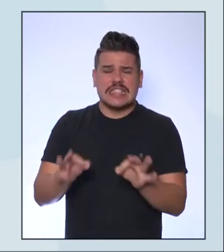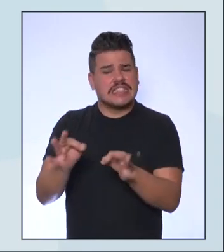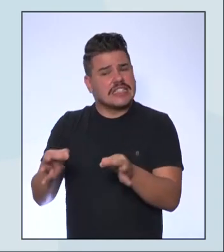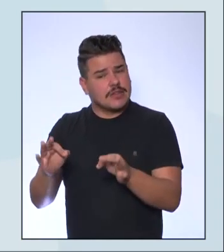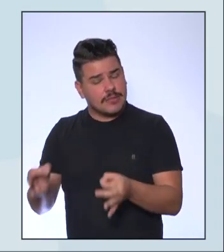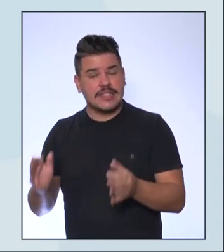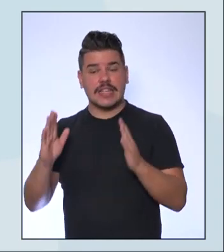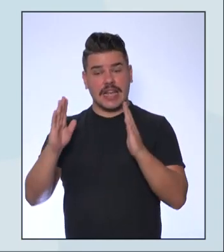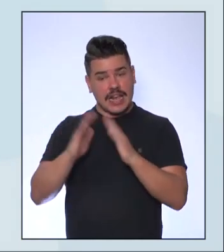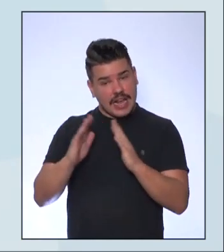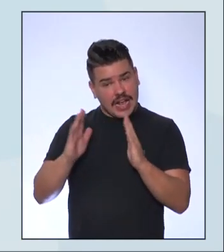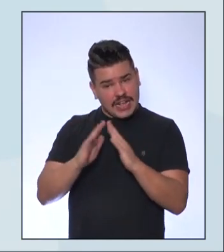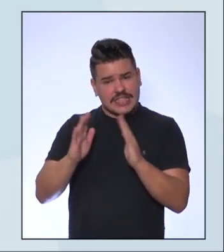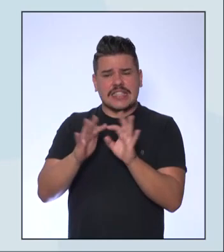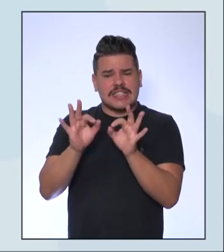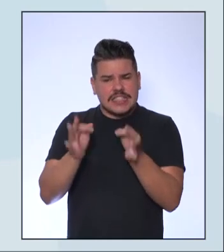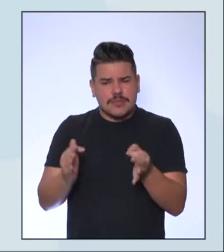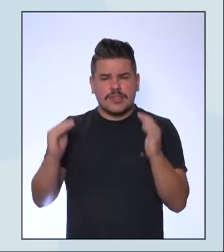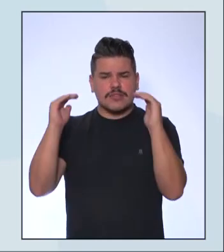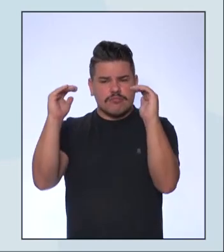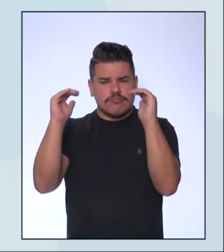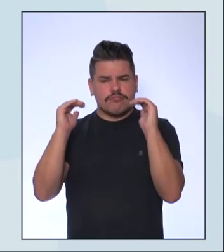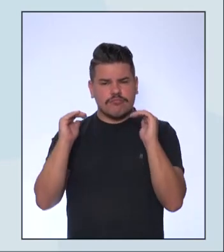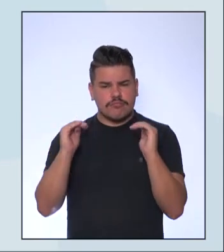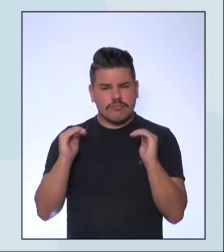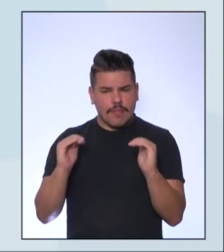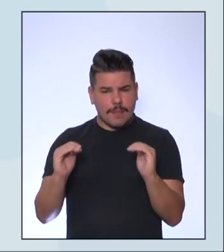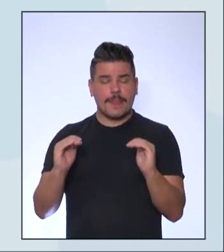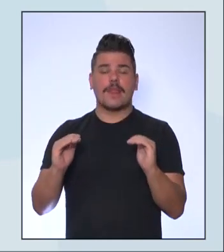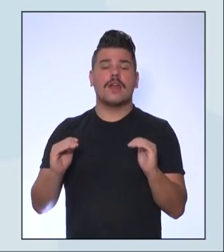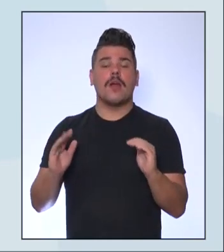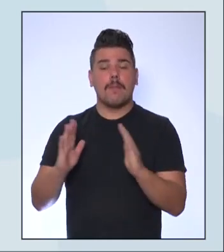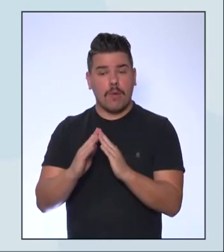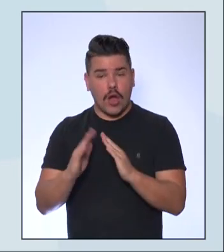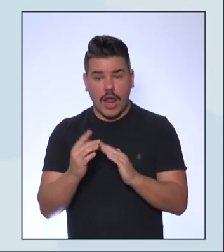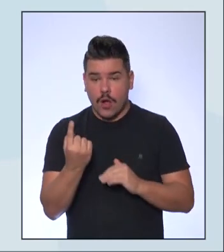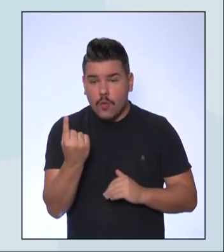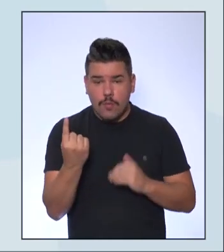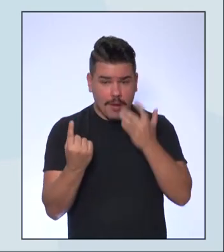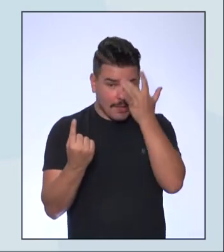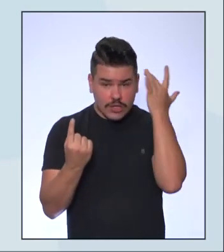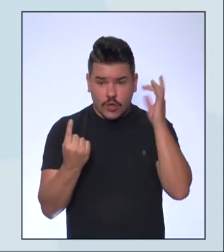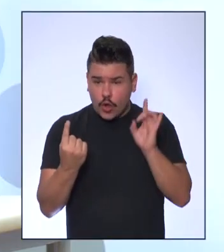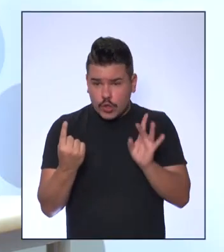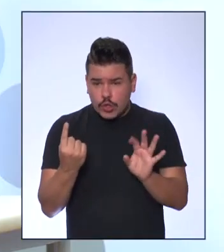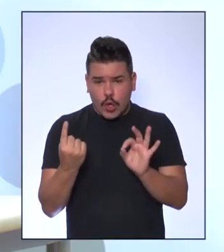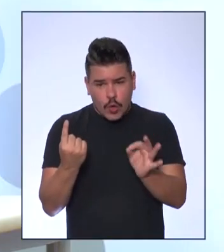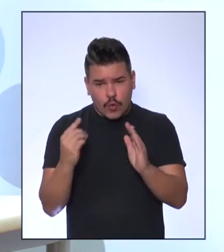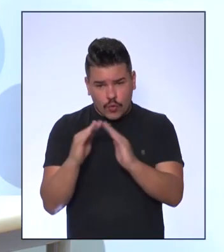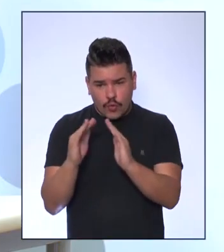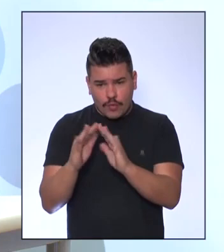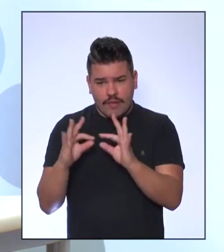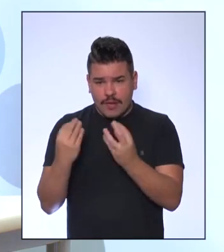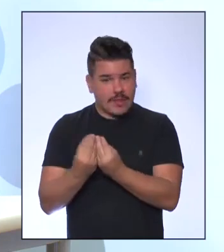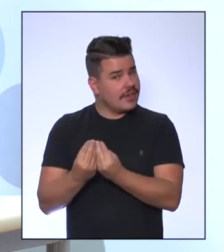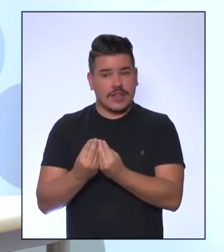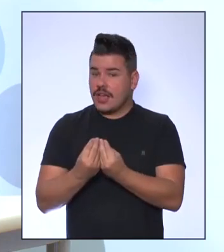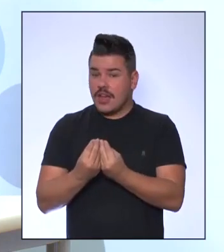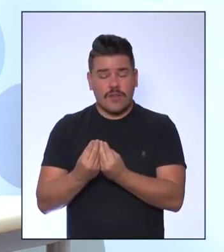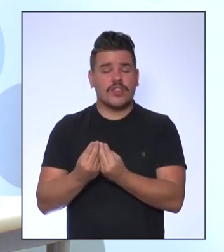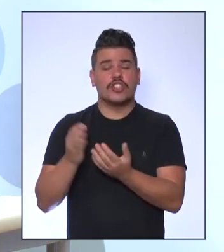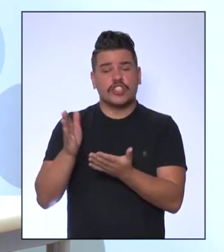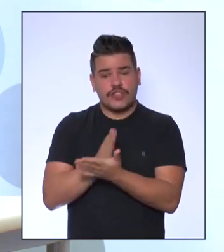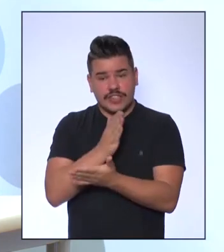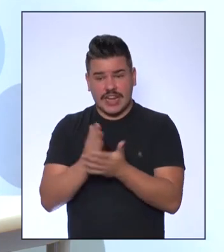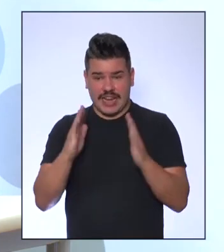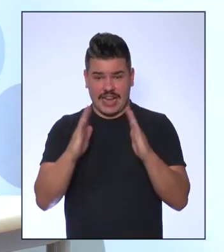casas coloniais, simples, que em vez de morar uma pessoa só, que era uma casa feita para uma família, começou a ser